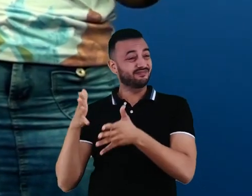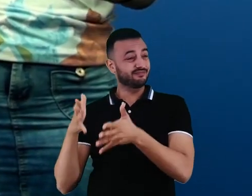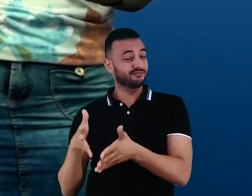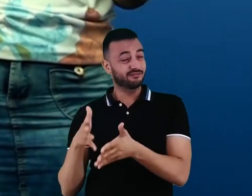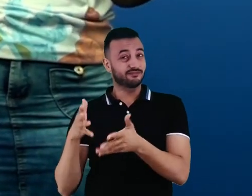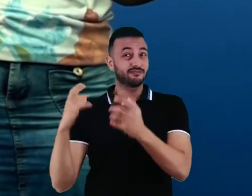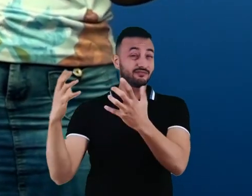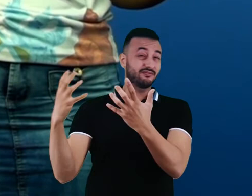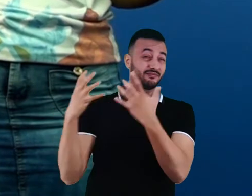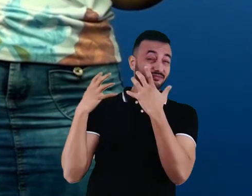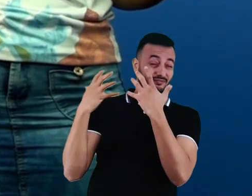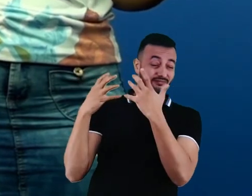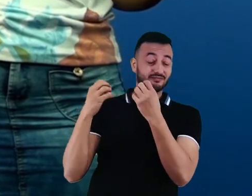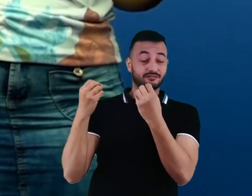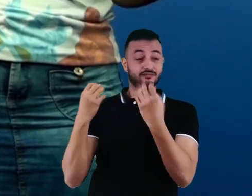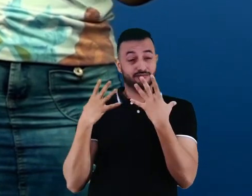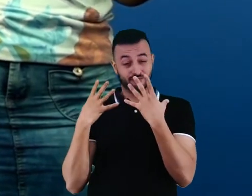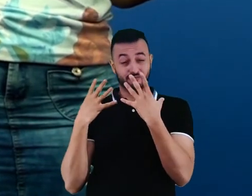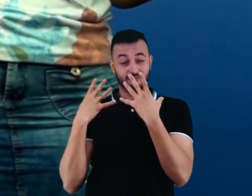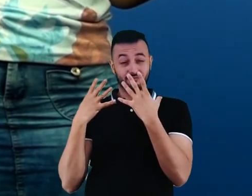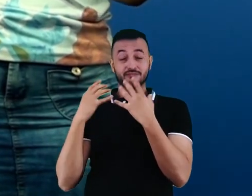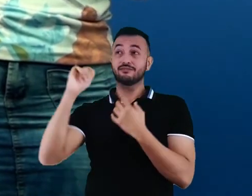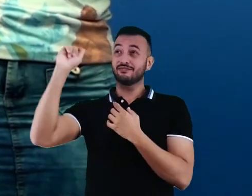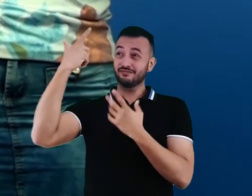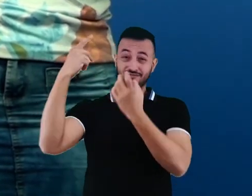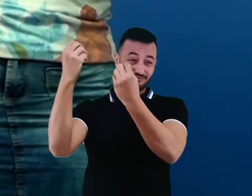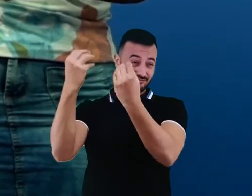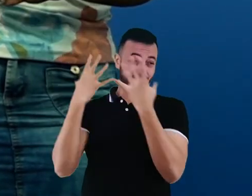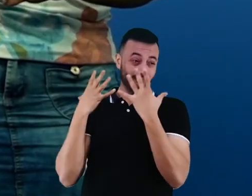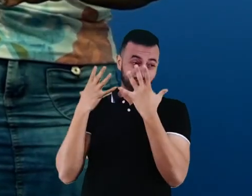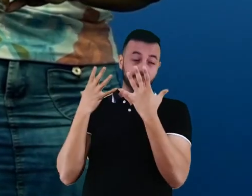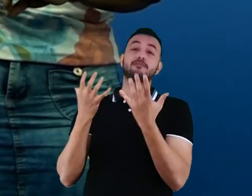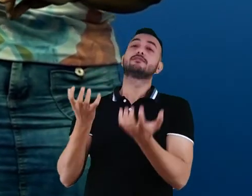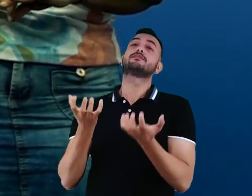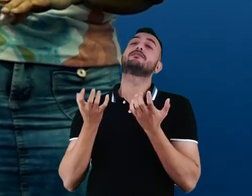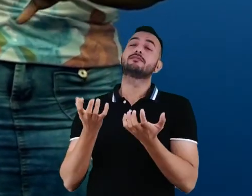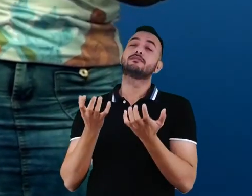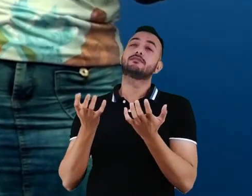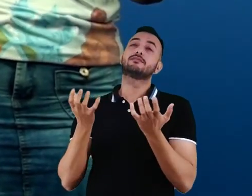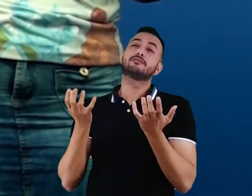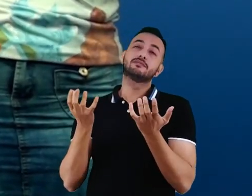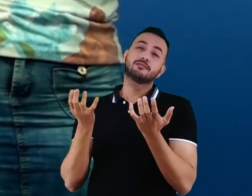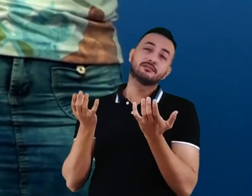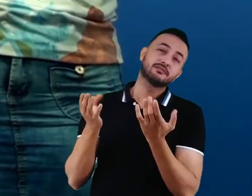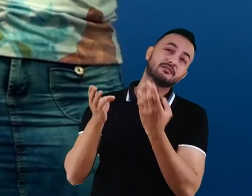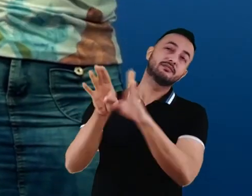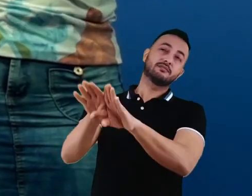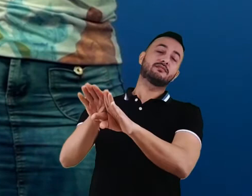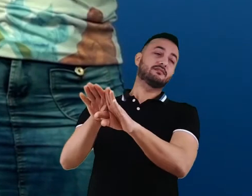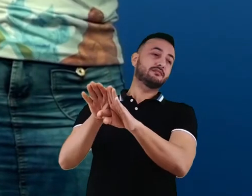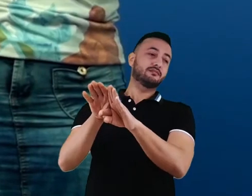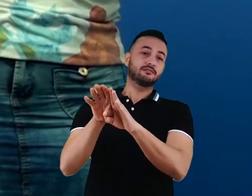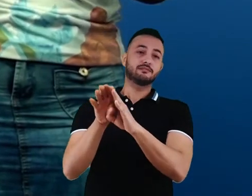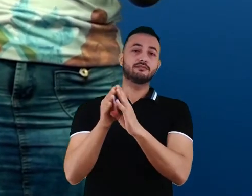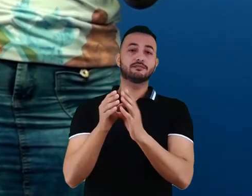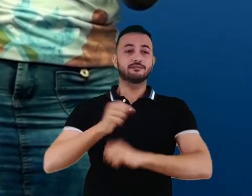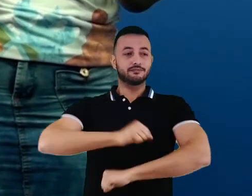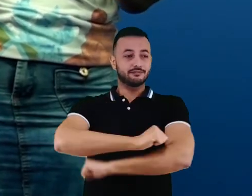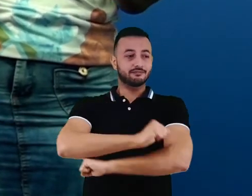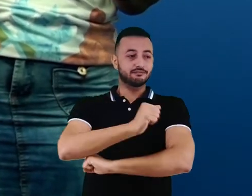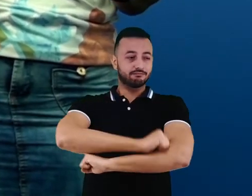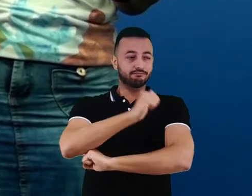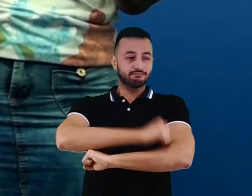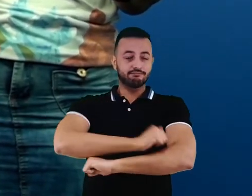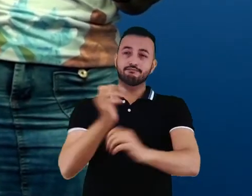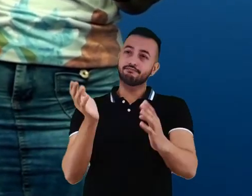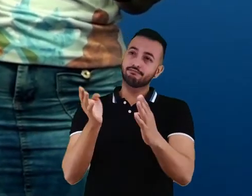casa e você tá incomodado com a luz do sol. E você quer fechar ali para que a janela, para que a luz do